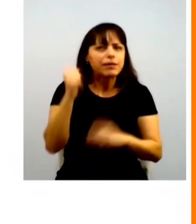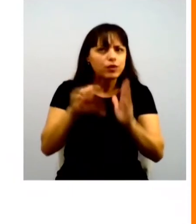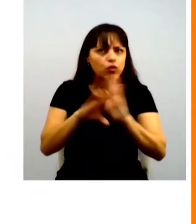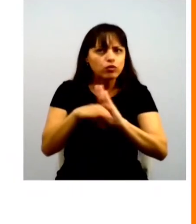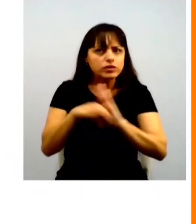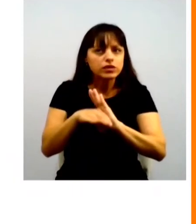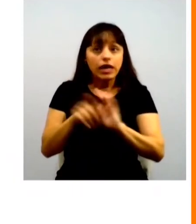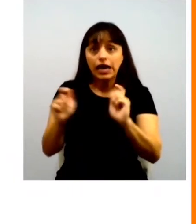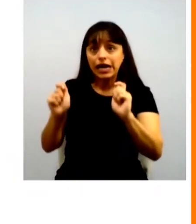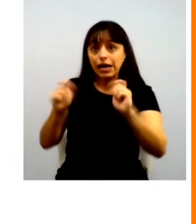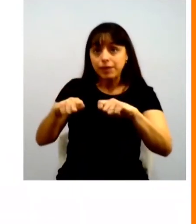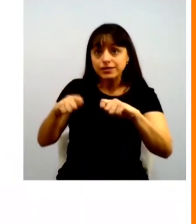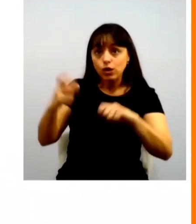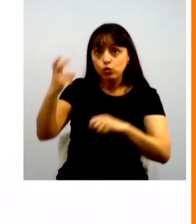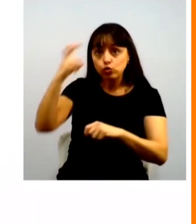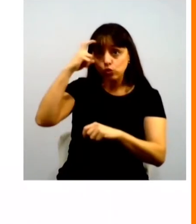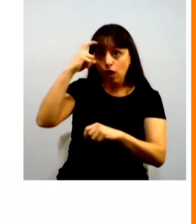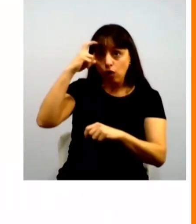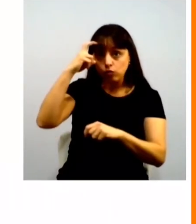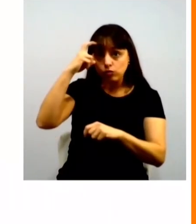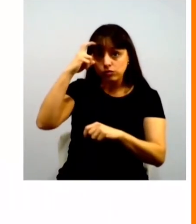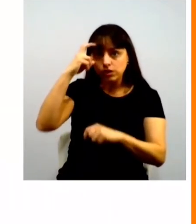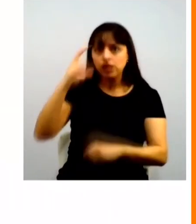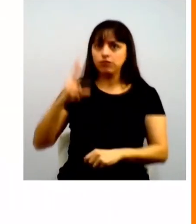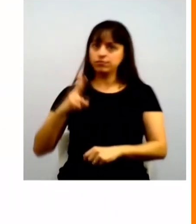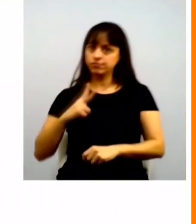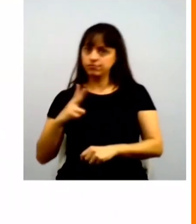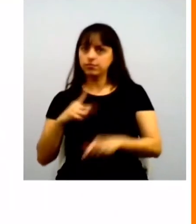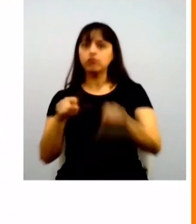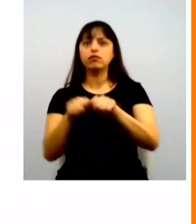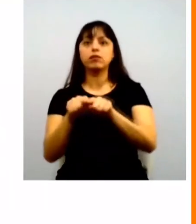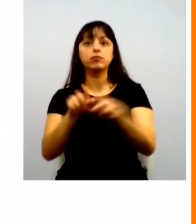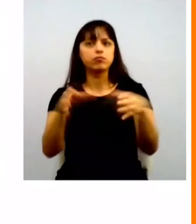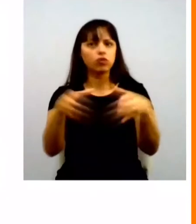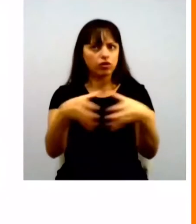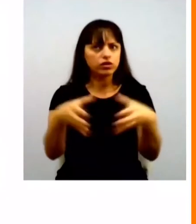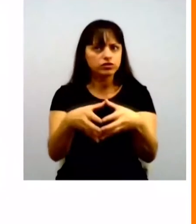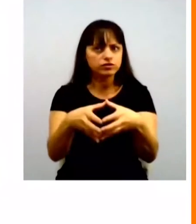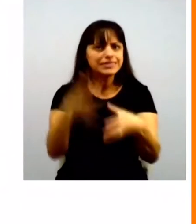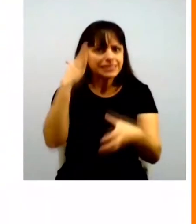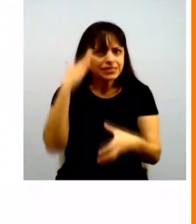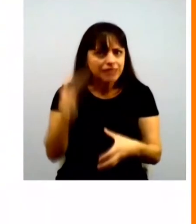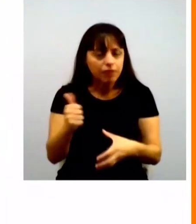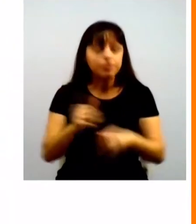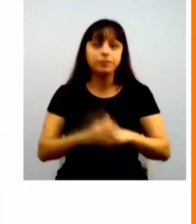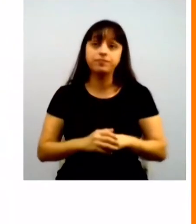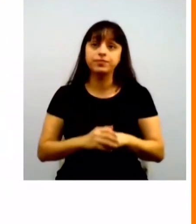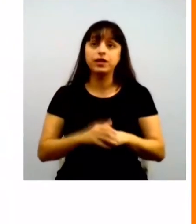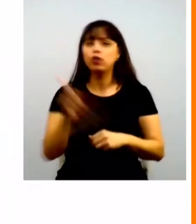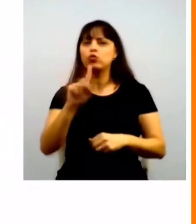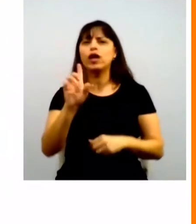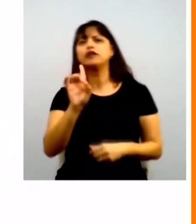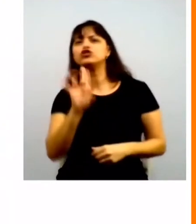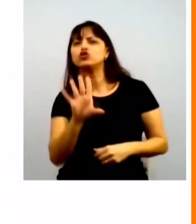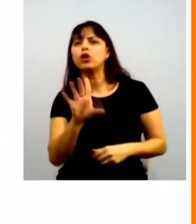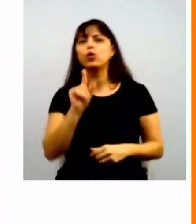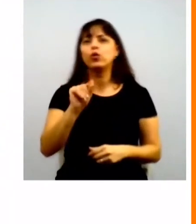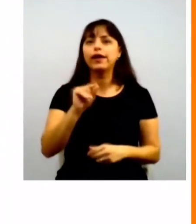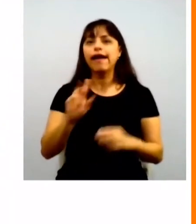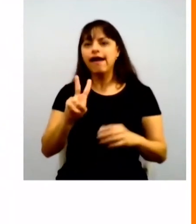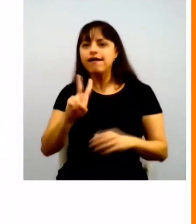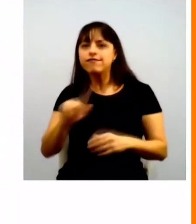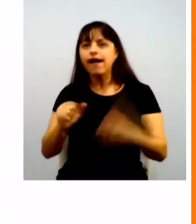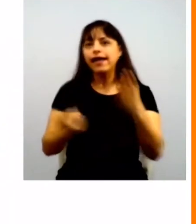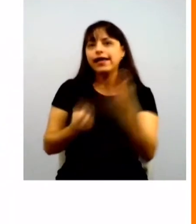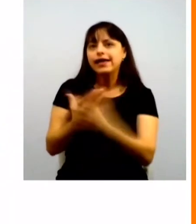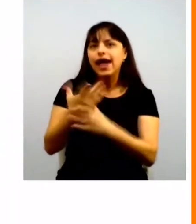Estes são alguns trabalhos que temos trabalhado assim. É a que não é normalmente dizer que vamos a generar capacidades, mas quais